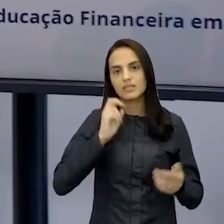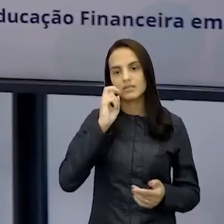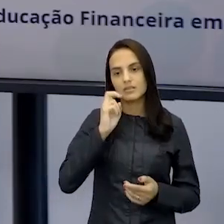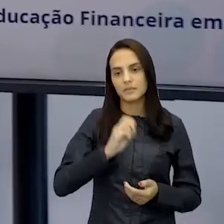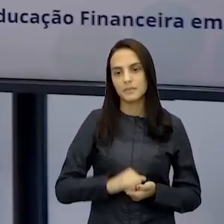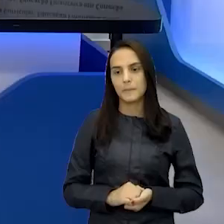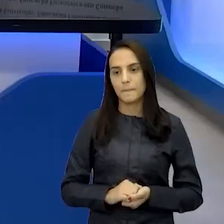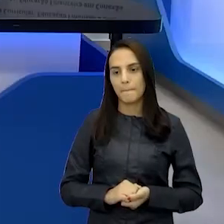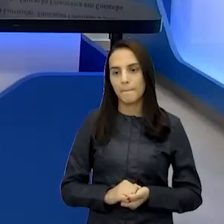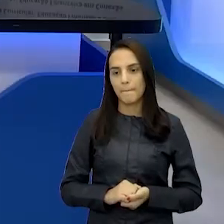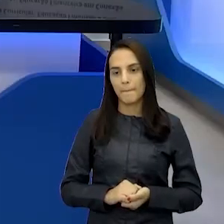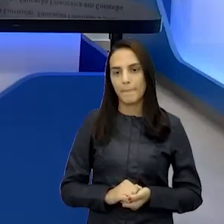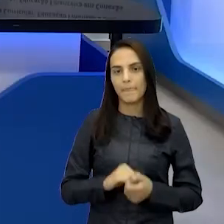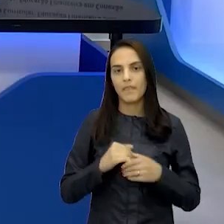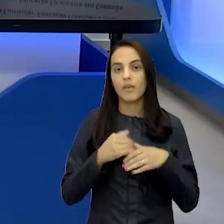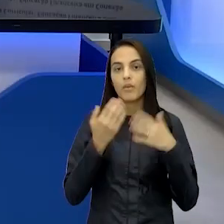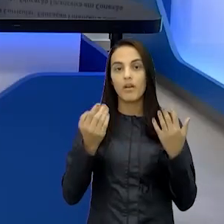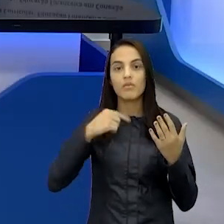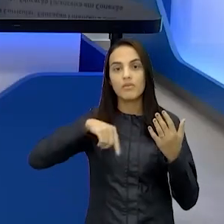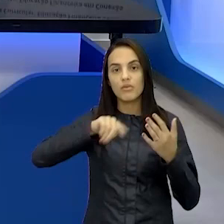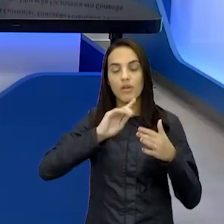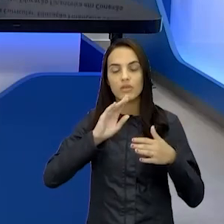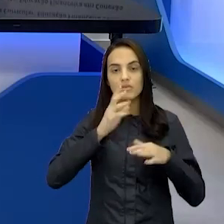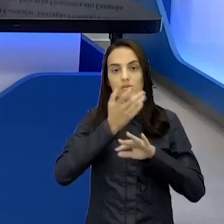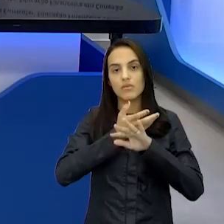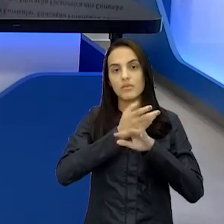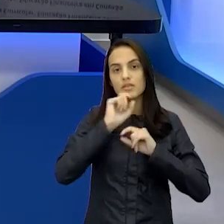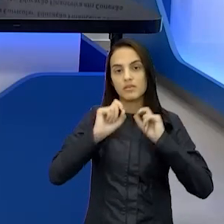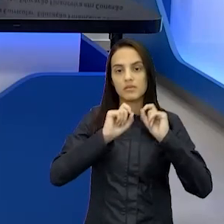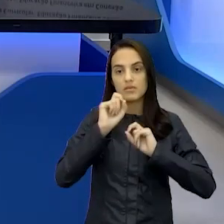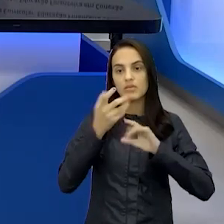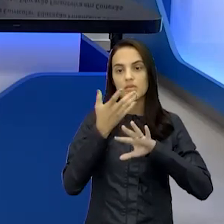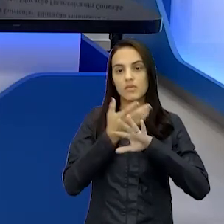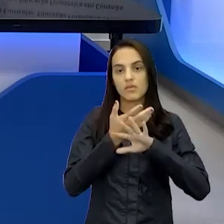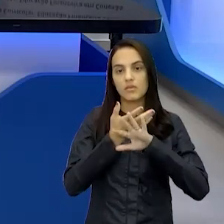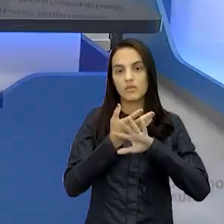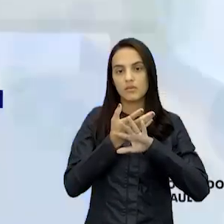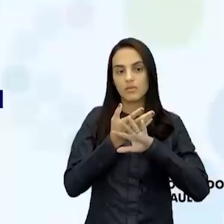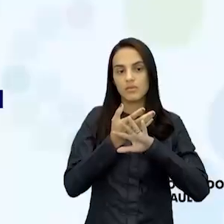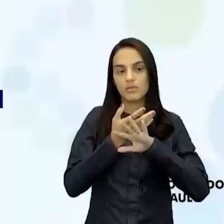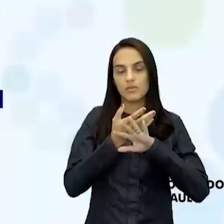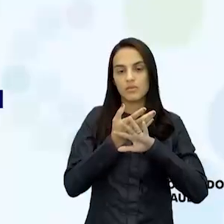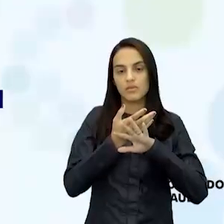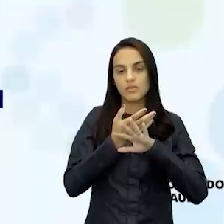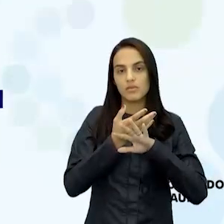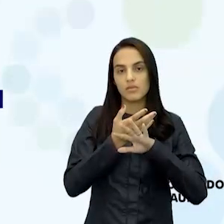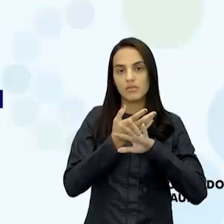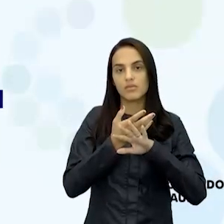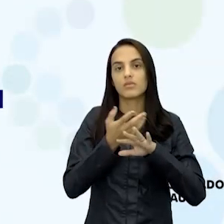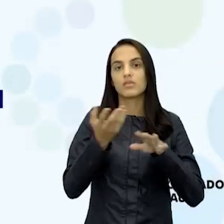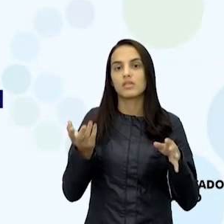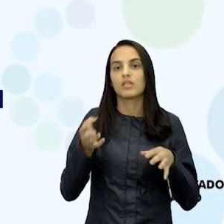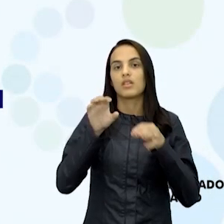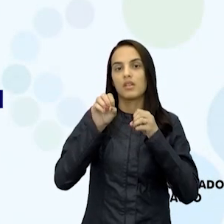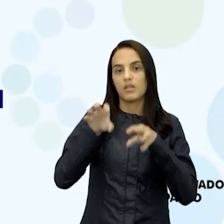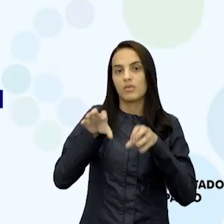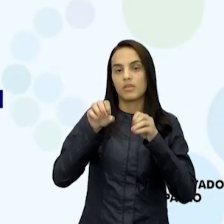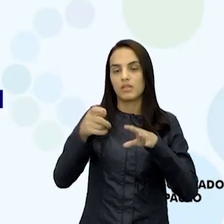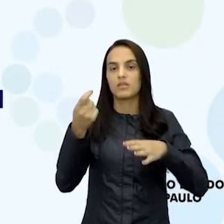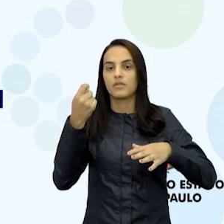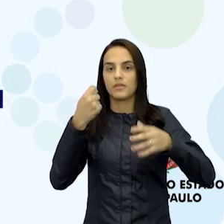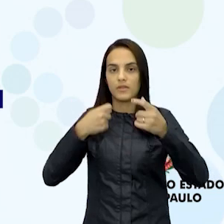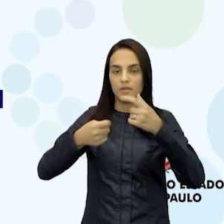5. Ah, tá. E qual é mesmo o nosso componente? O nosso componente é Educação Financeira